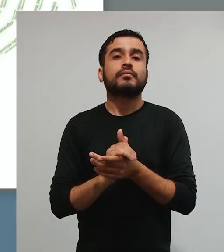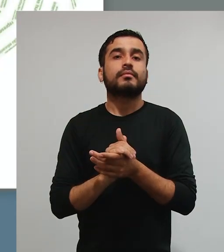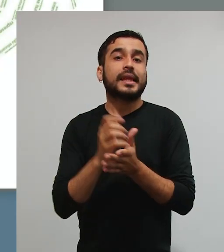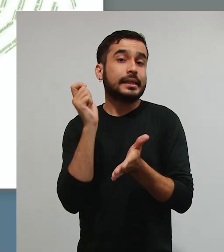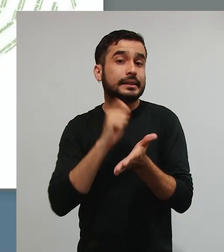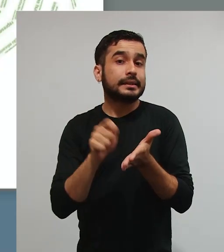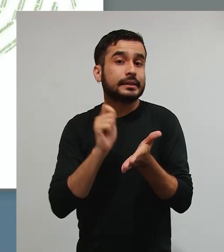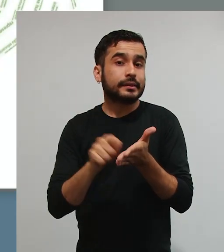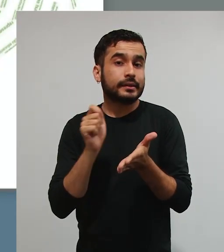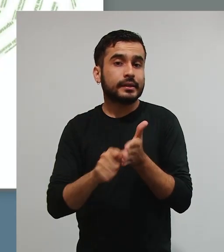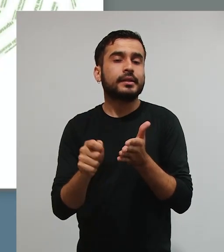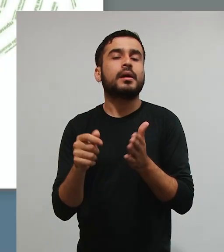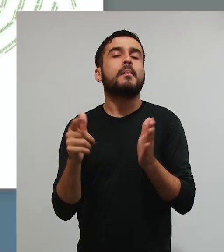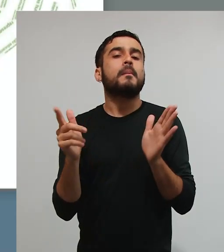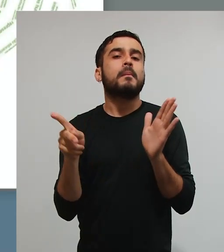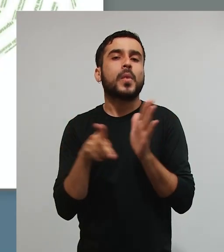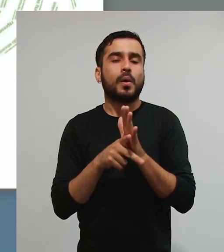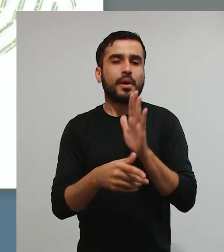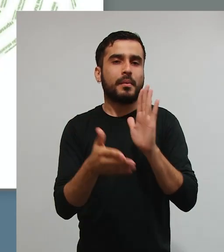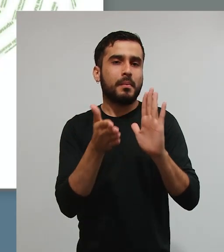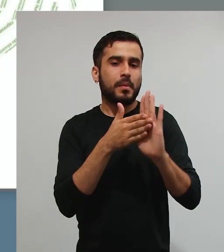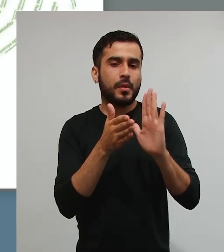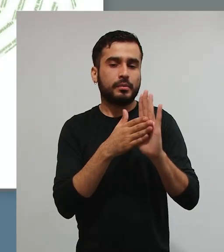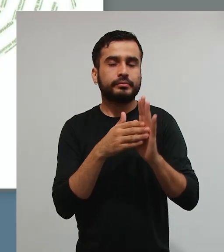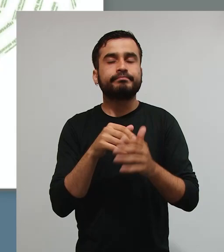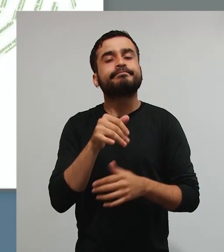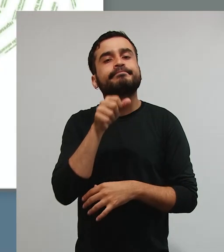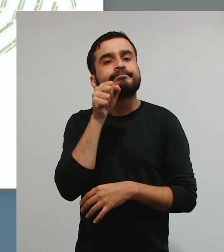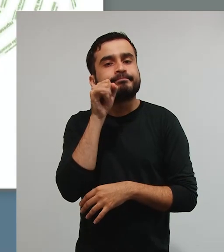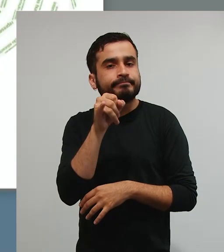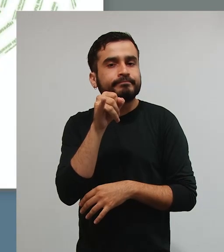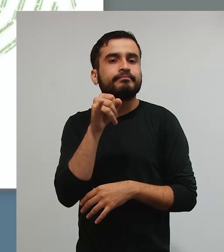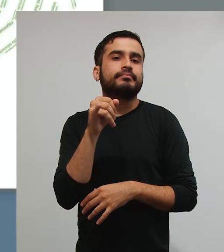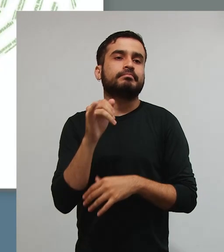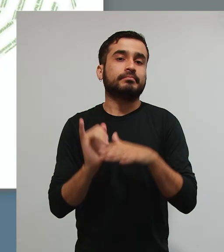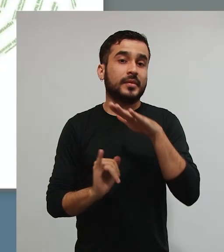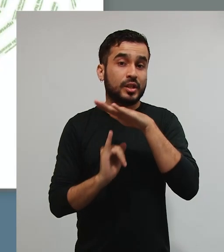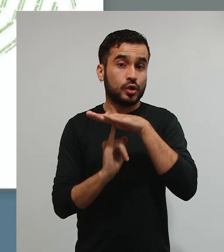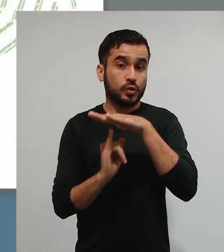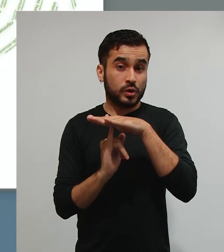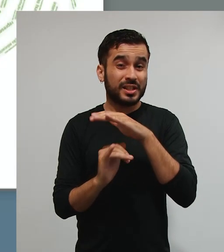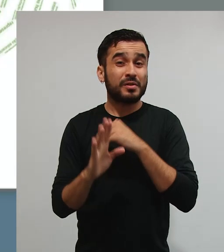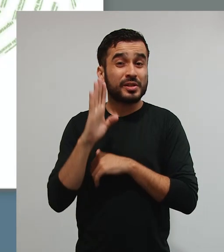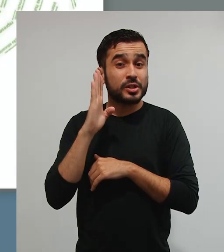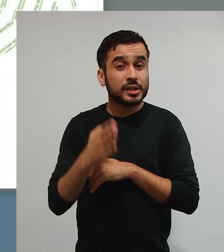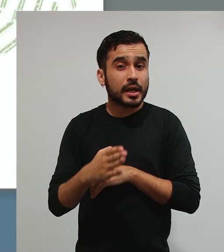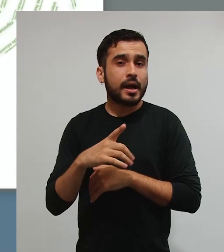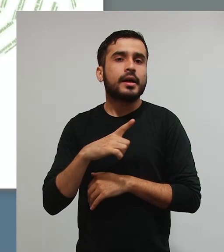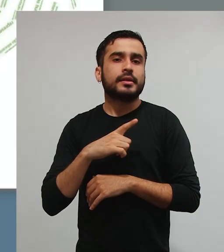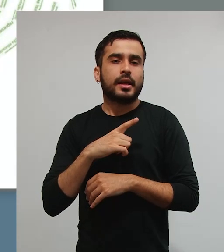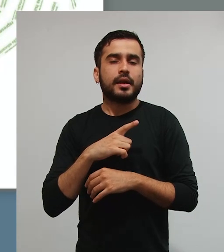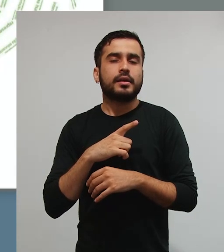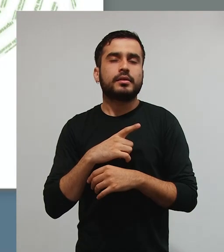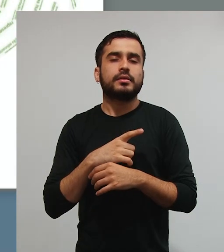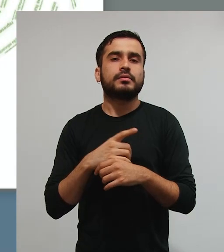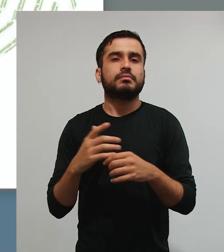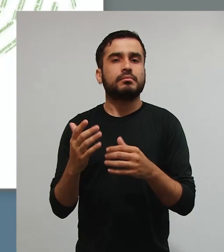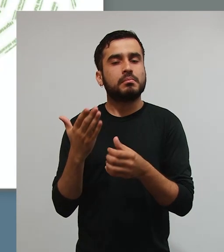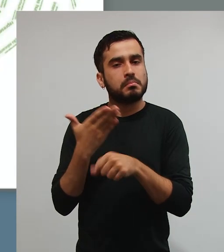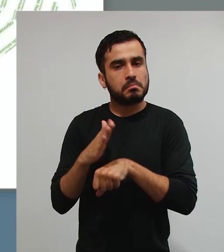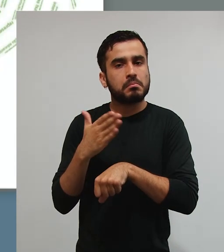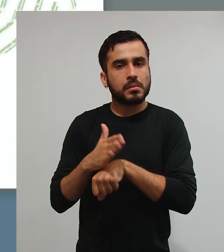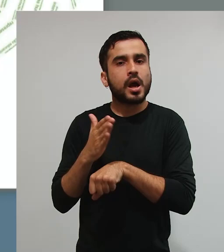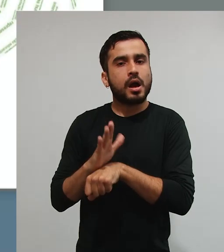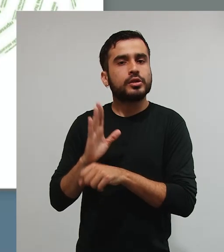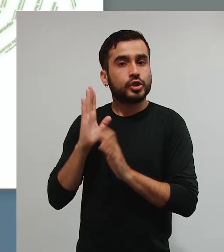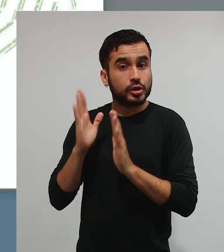as escritas dessas propostas. Se a instituição já realiza essas atividades, vocês